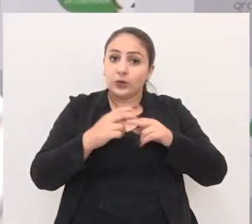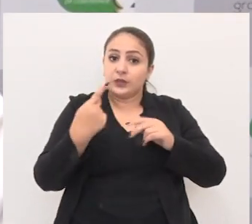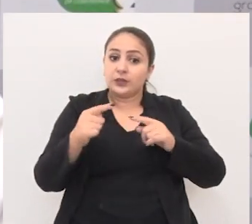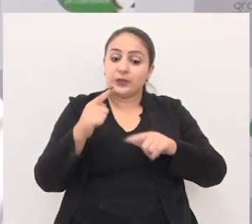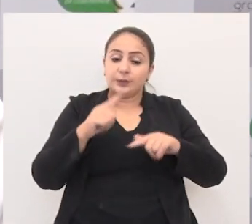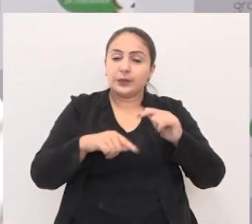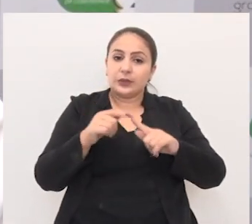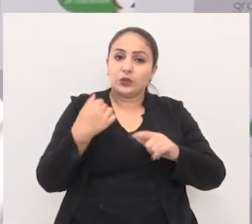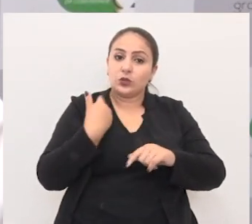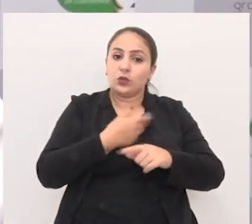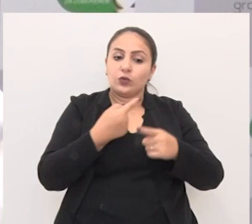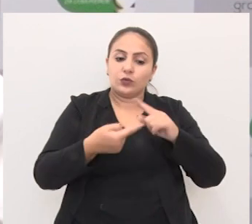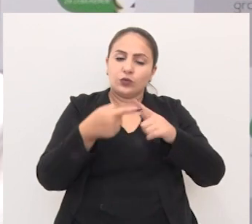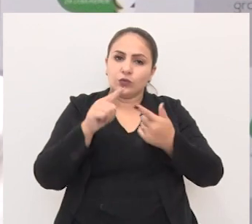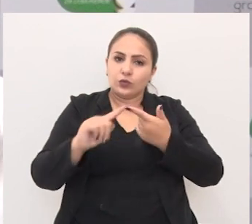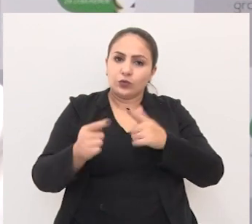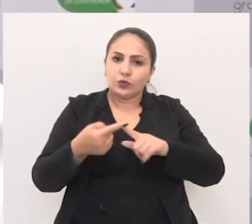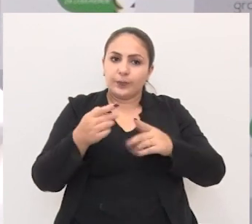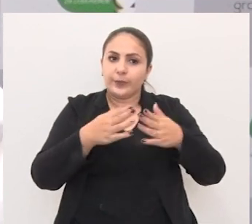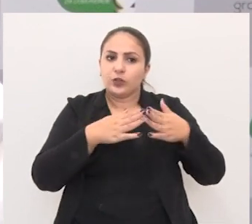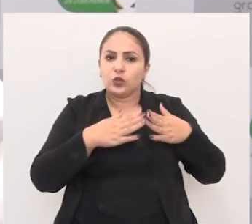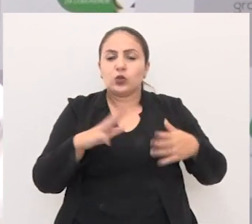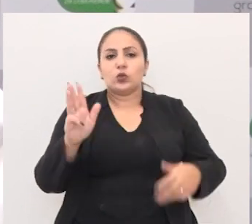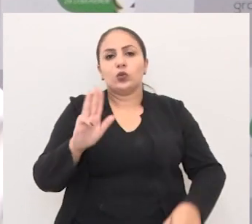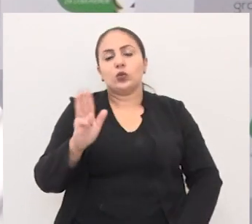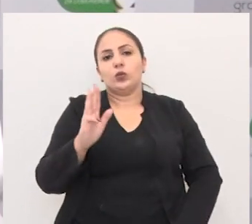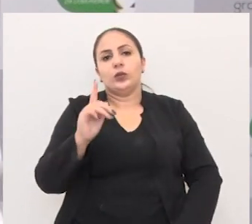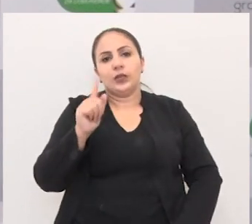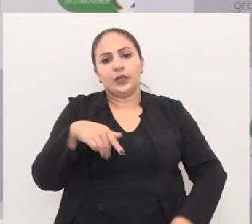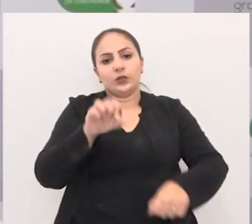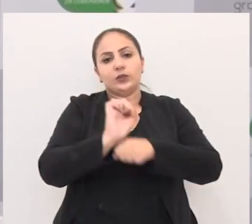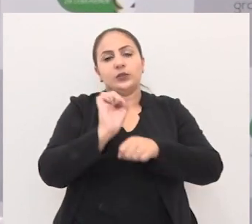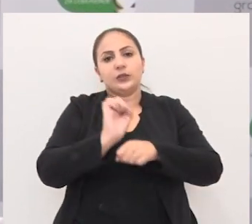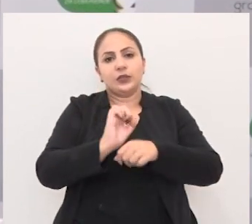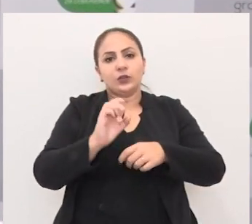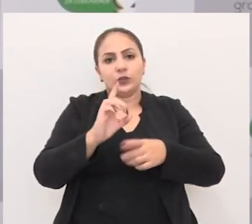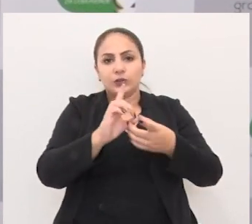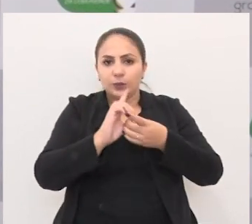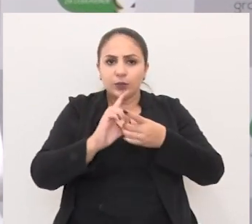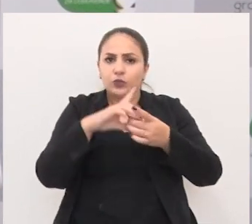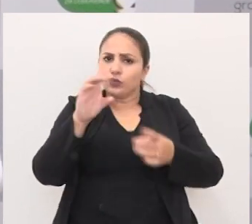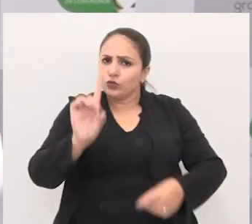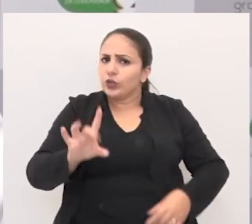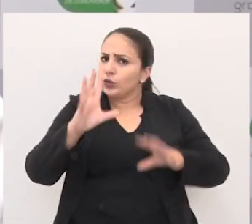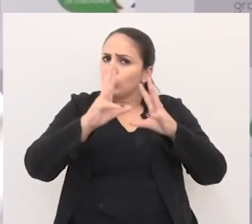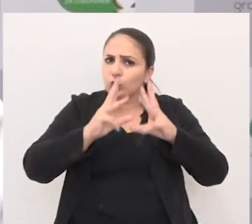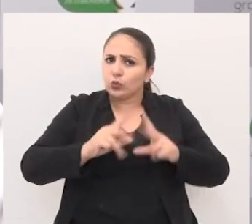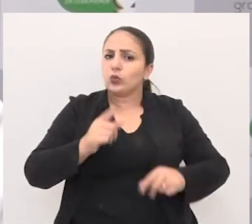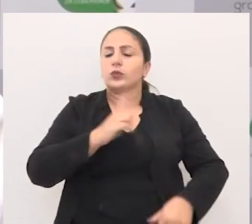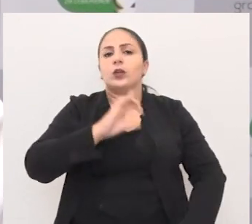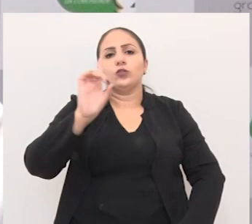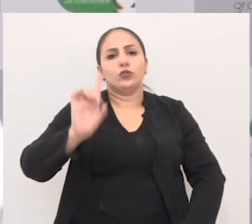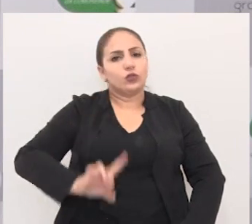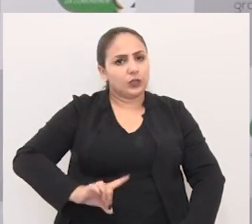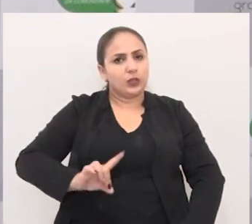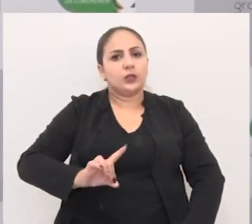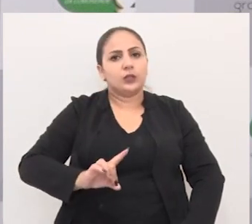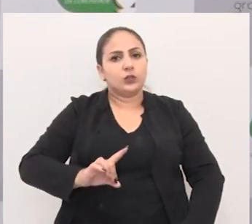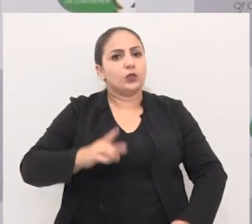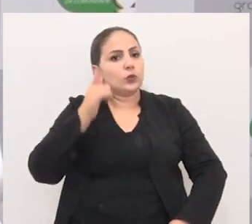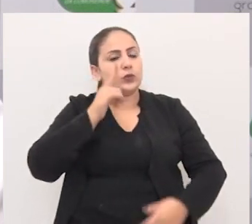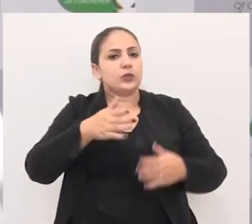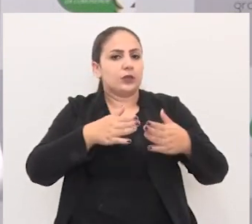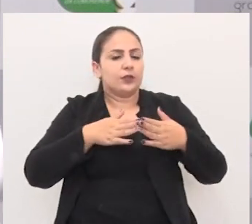o objeto que nós estamos discutindo. A defesa do Lula é a defesa do Estado Democrático de Direito, que todos têm direito à